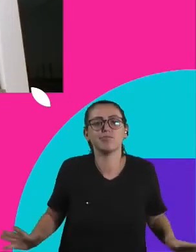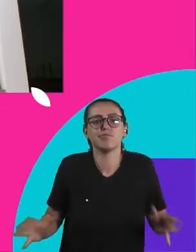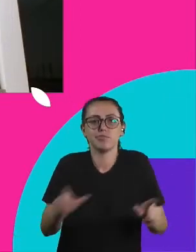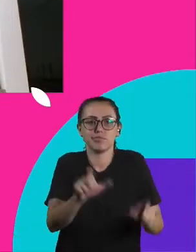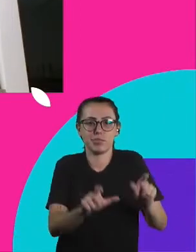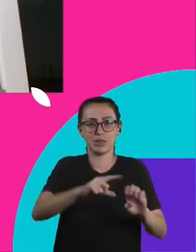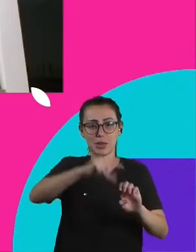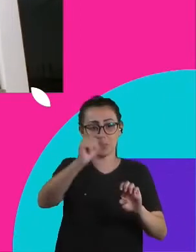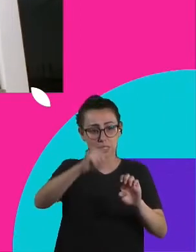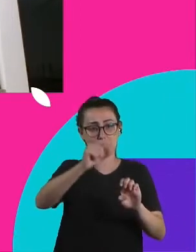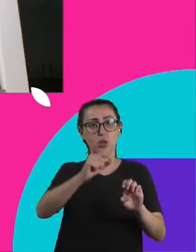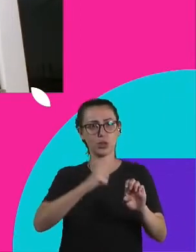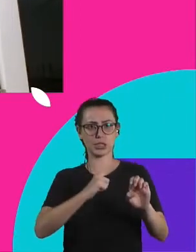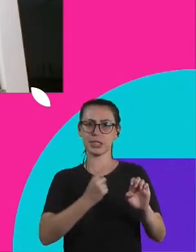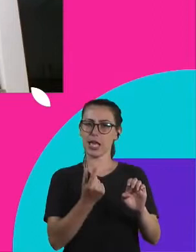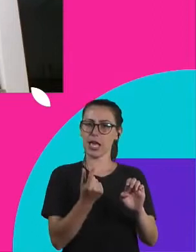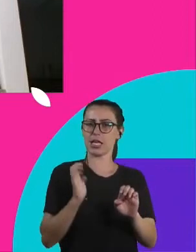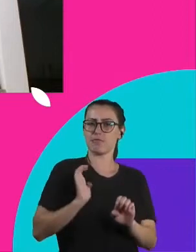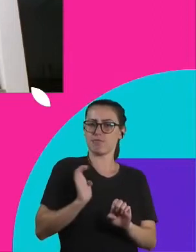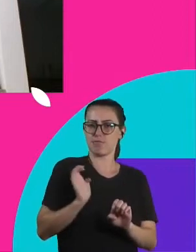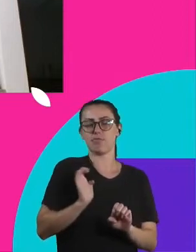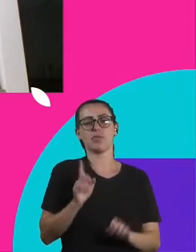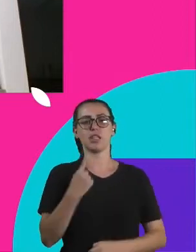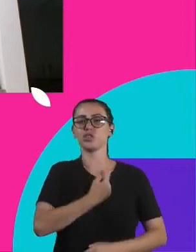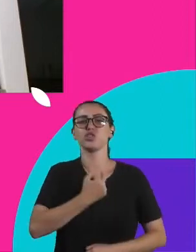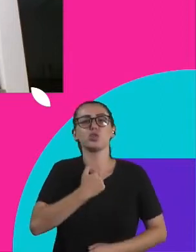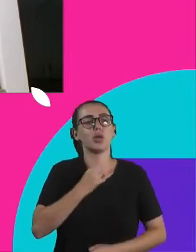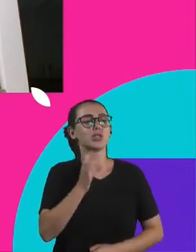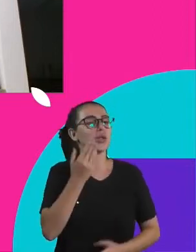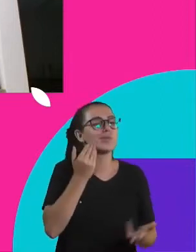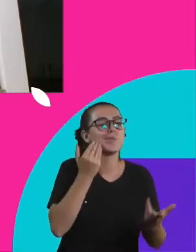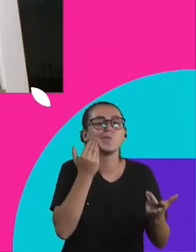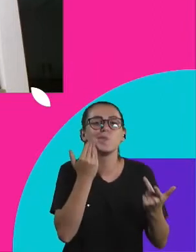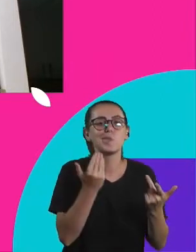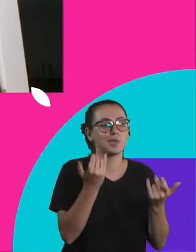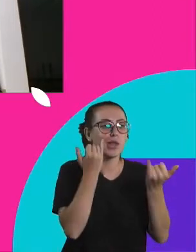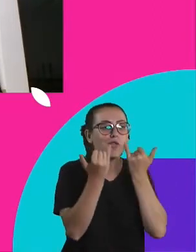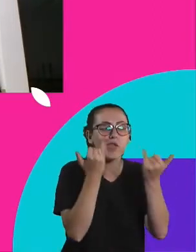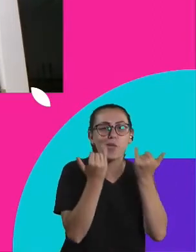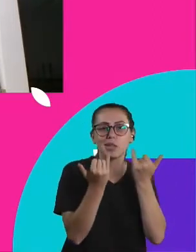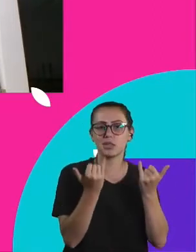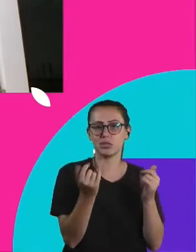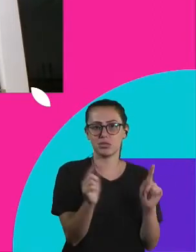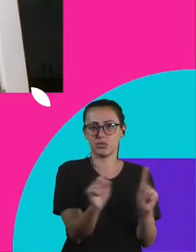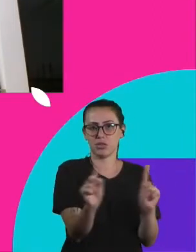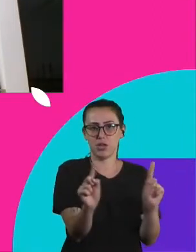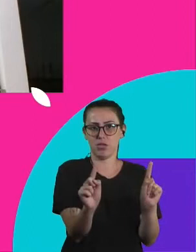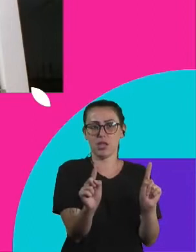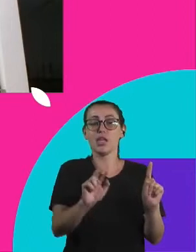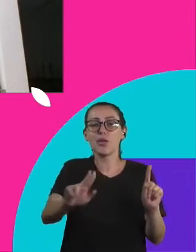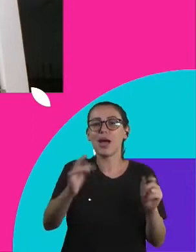renda, percebam que a gente não pode apenas consumir na condição de camundongos, e eles como cientistas, e a favela como se fosse um grande